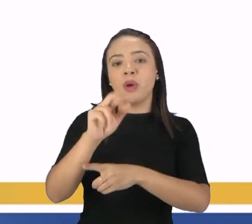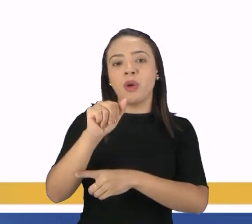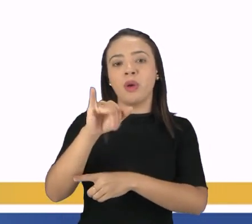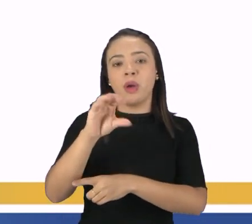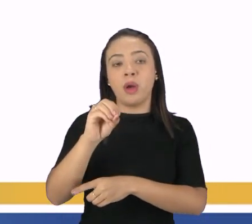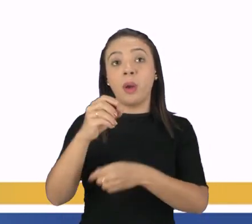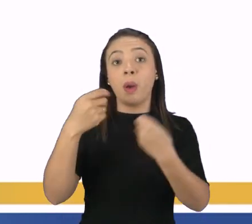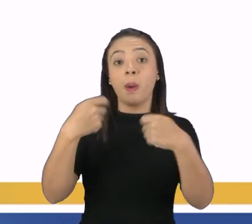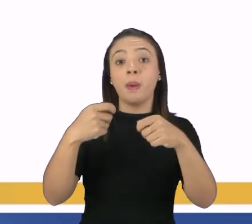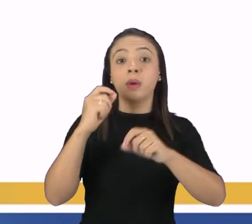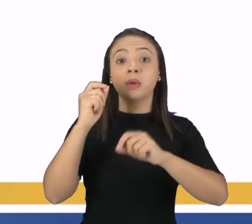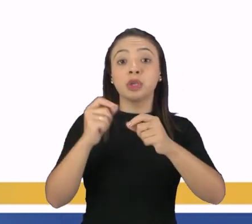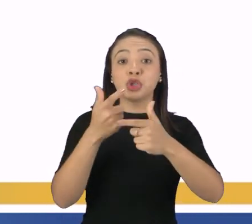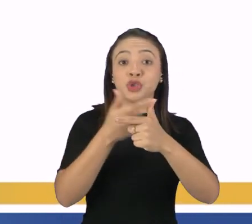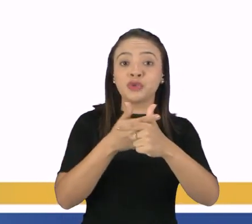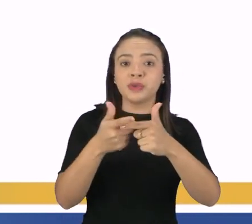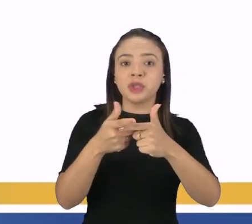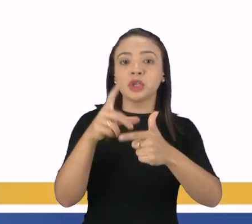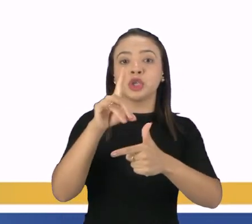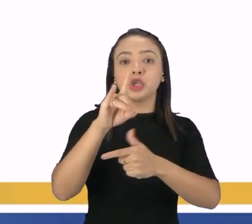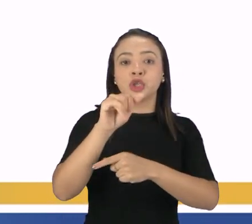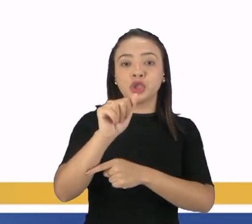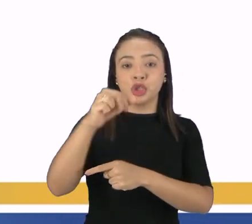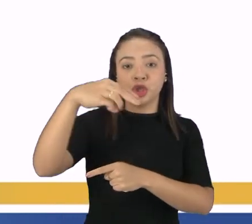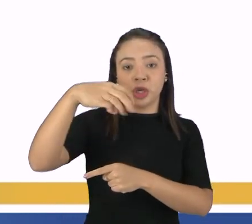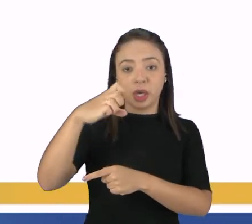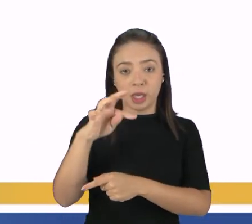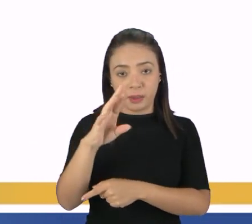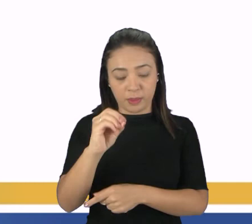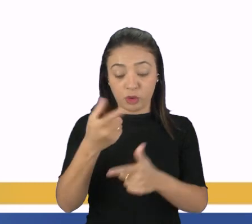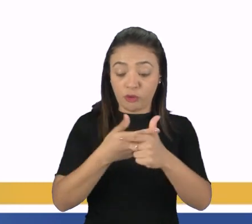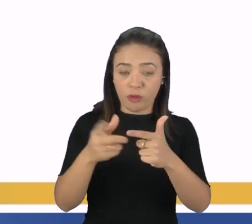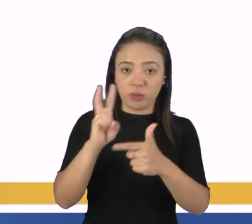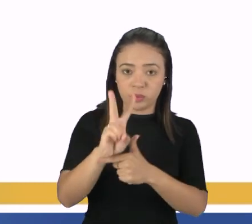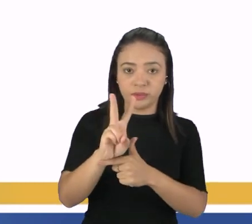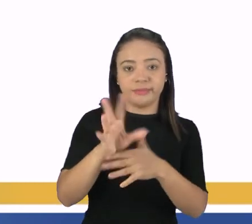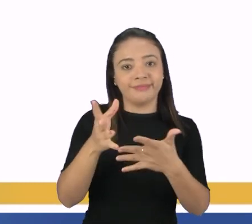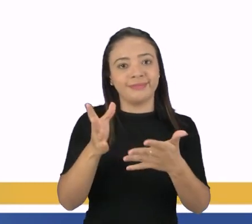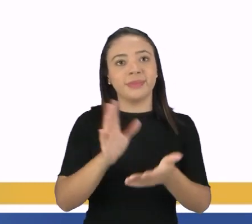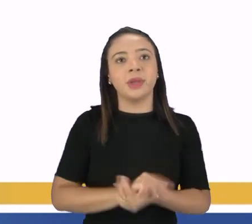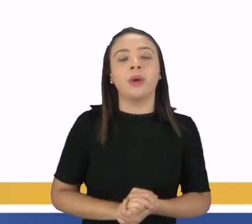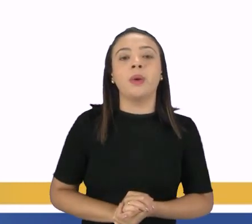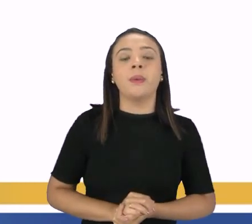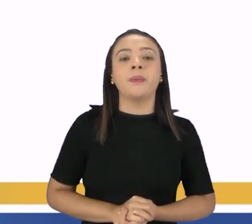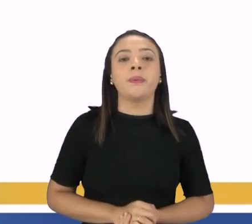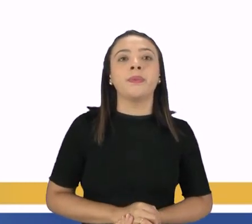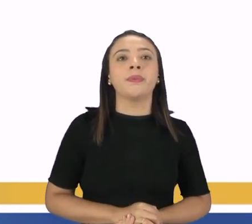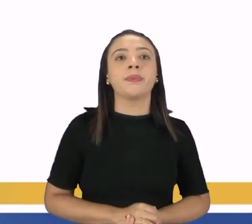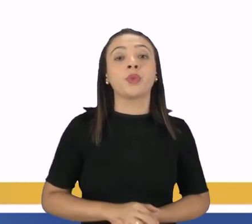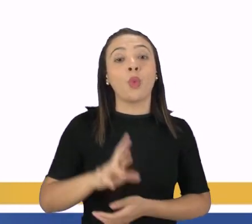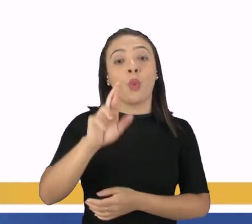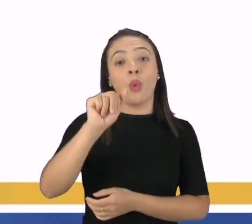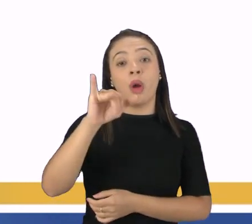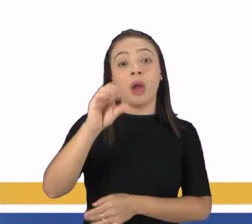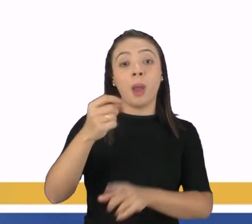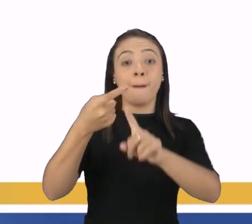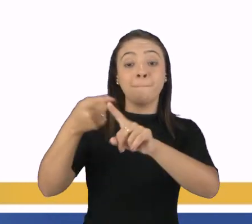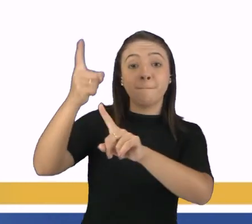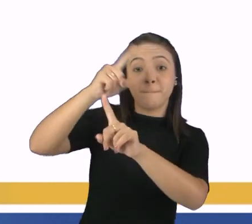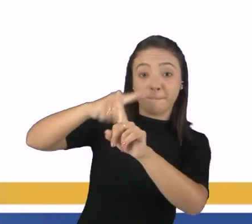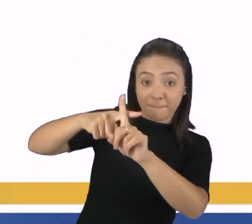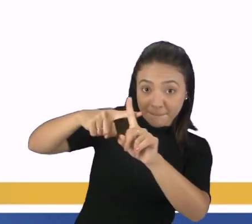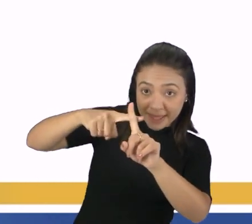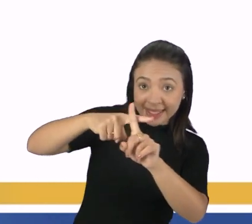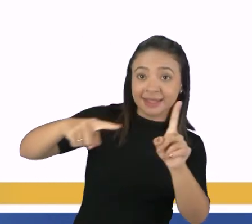precisaremos dividir o diâmetro por 2, né? Ou seja, o raio é metade do diâmetro. Então, temos o seguinte, já que o nosso